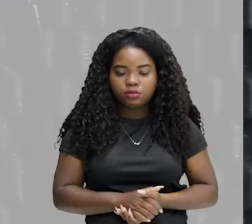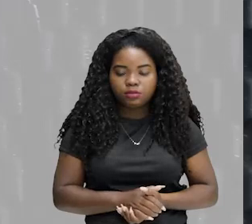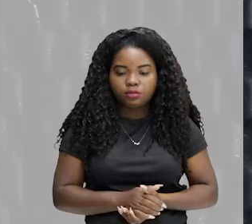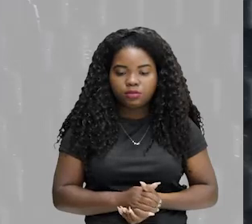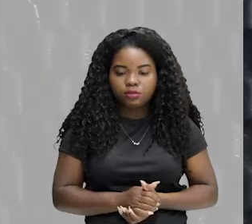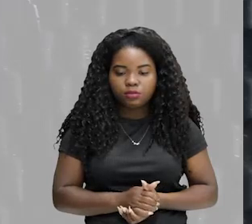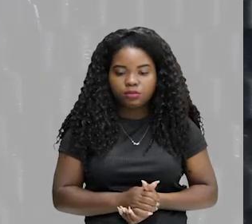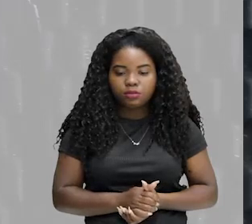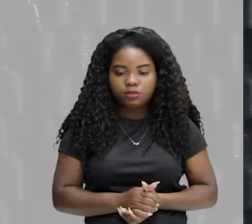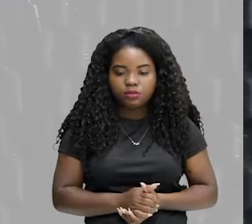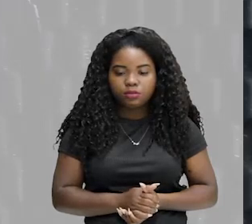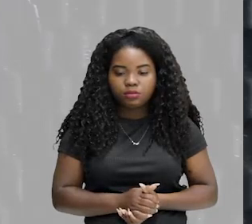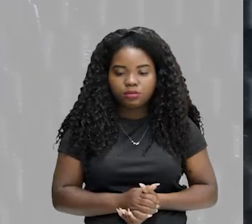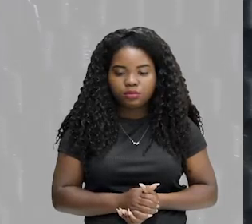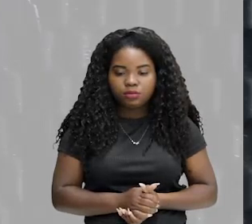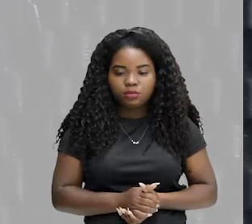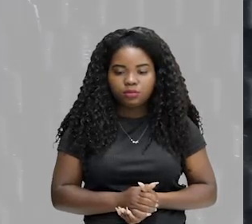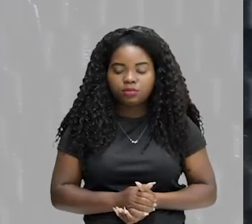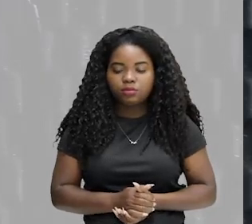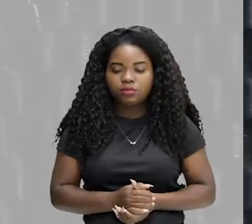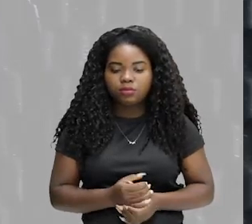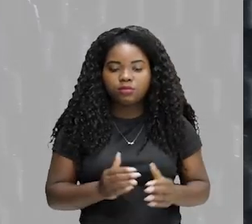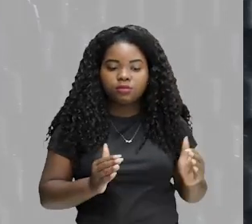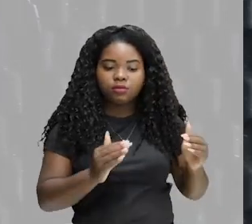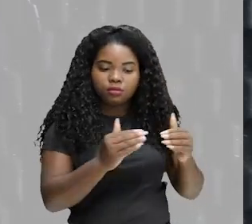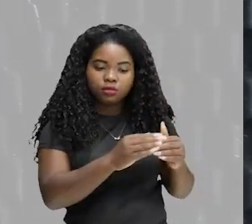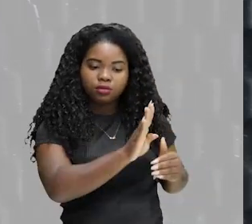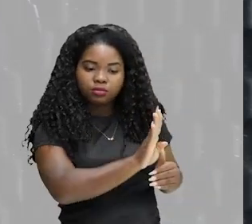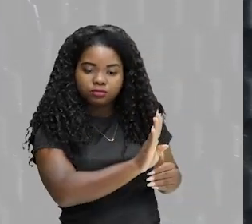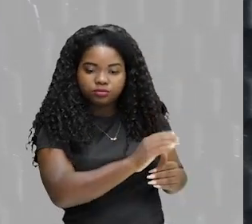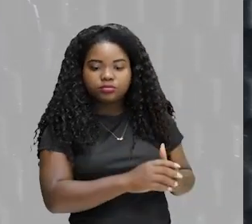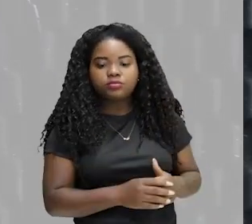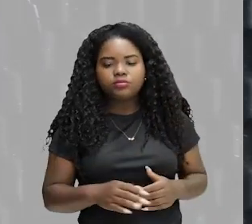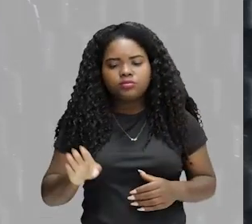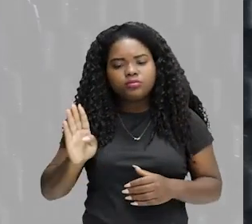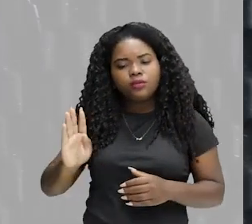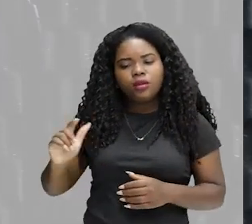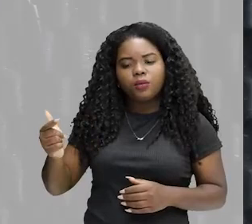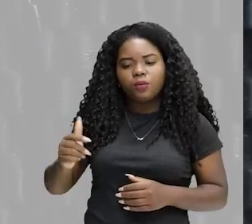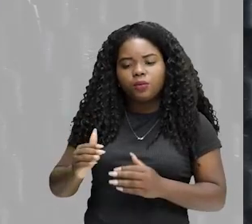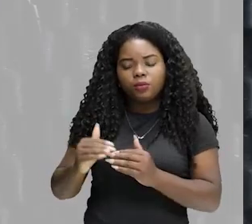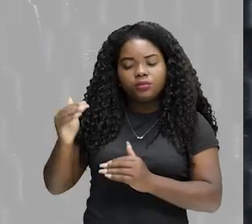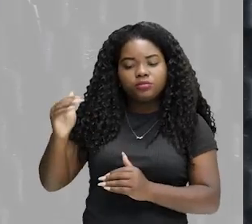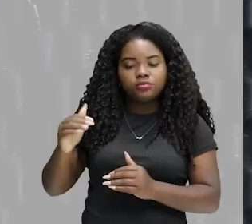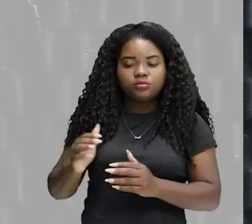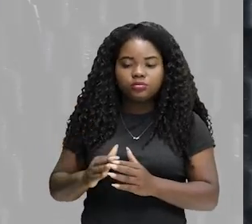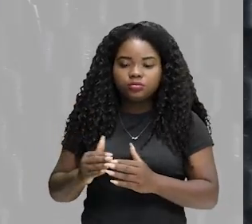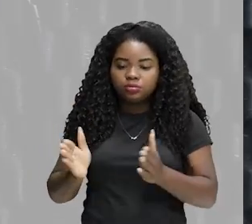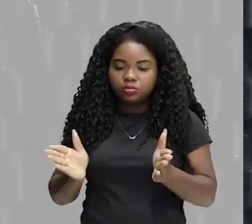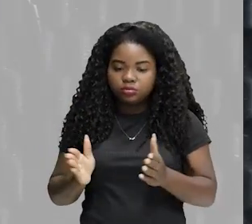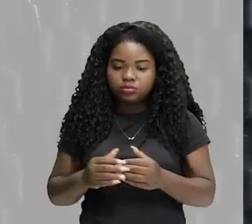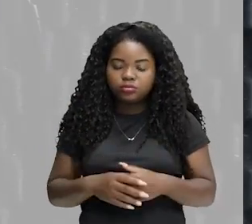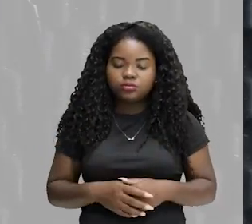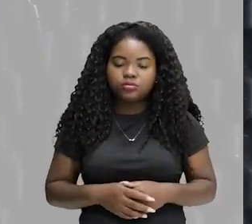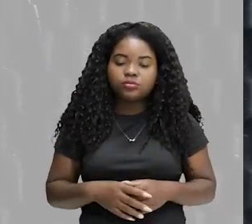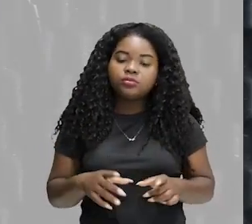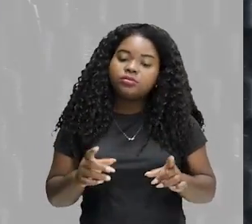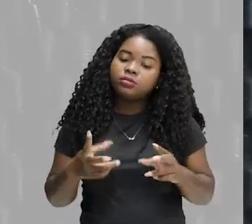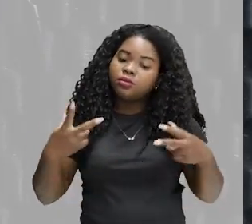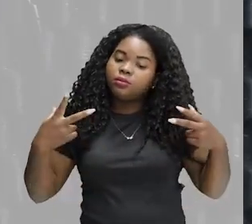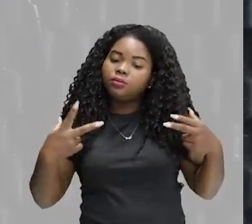igual? Continuaria fechado. Se fosse, aqui tem menor, se fosse só maior, continuaria aberto. Então, é